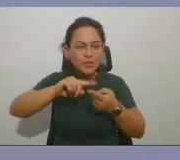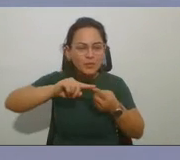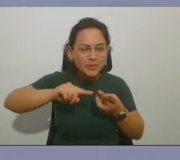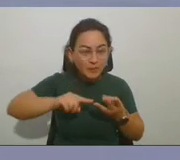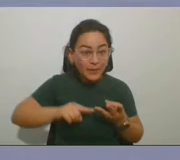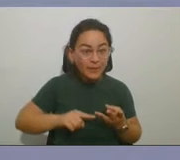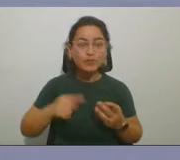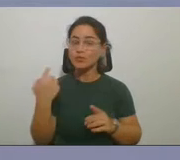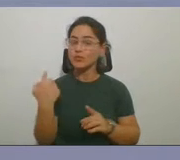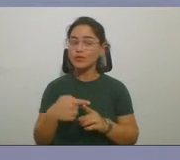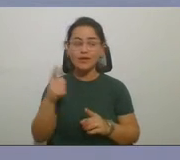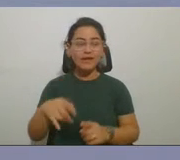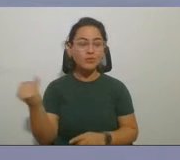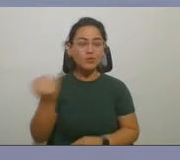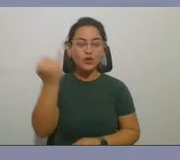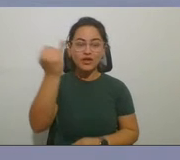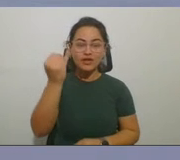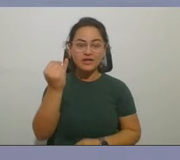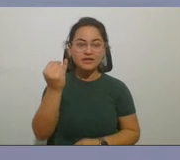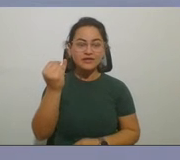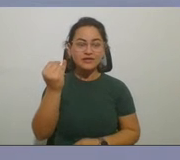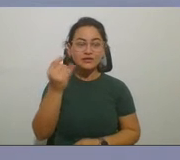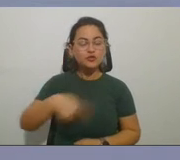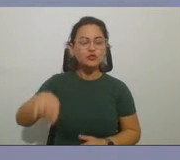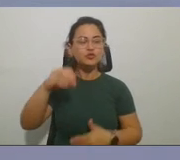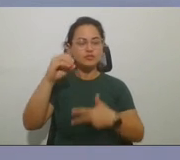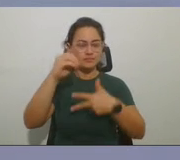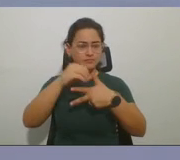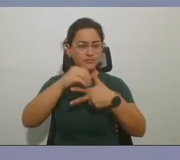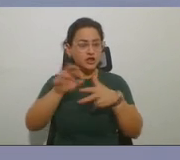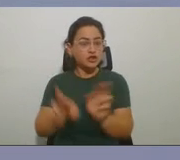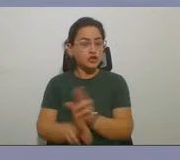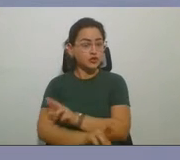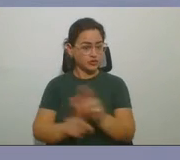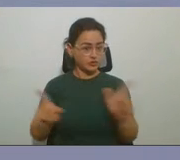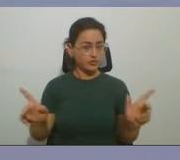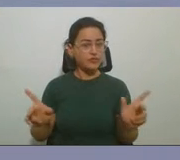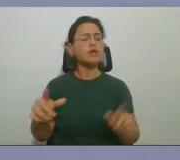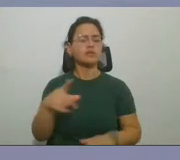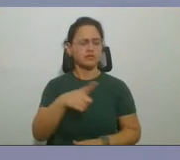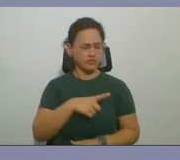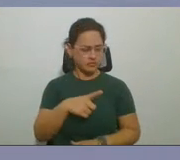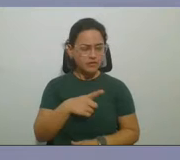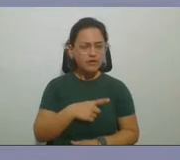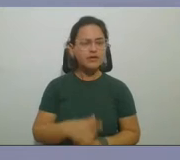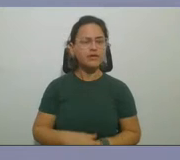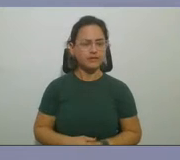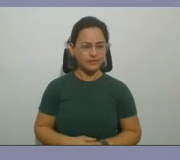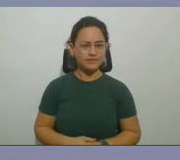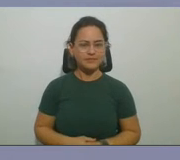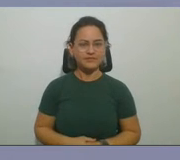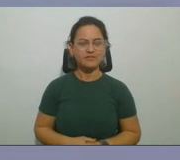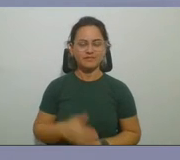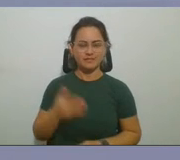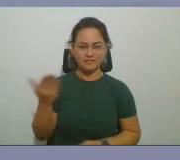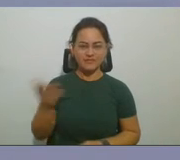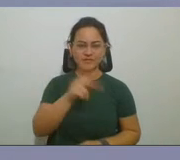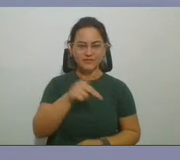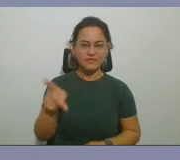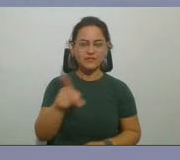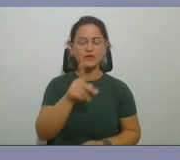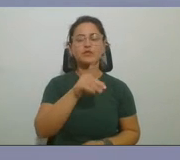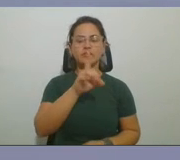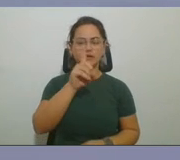e mostra um grande diferencial da nossa universidade. Em nome dela, e em nome do professor Daniel Ribeiro Preve,